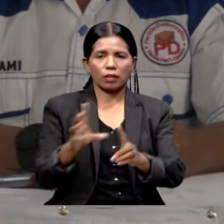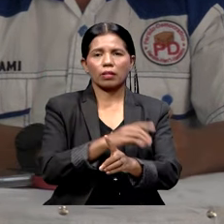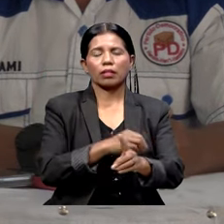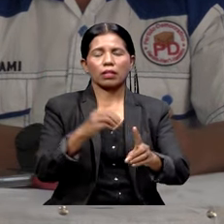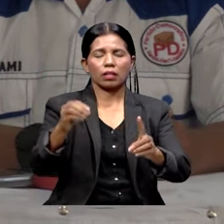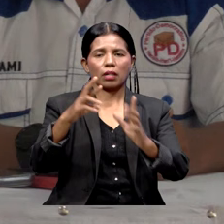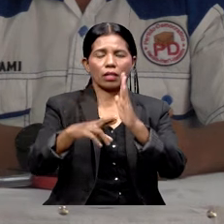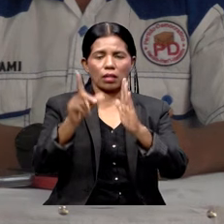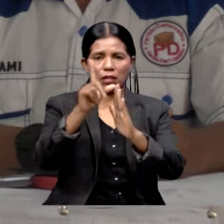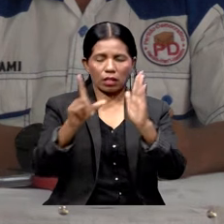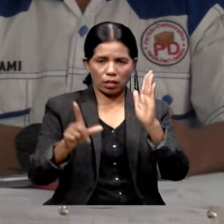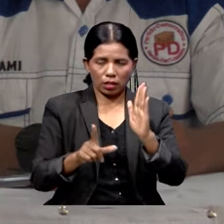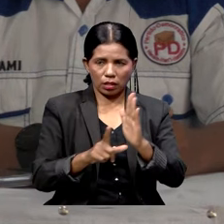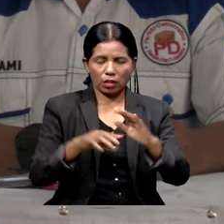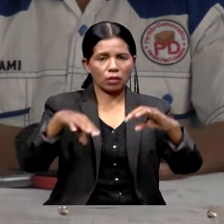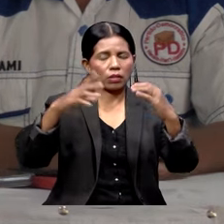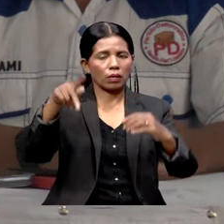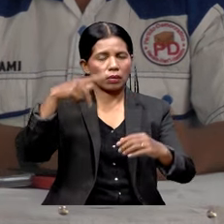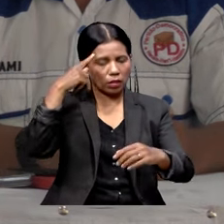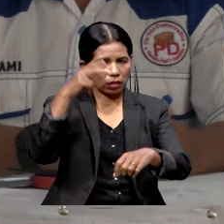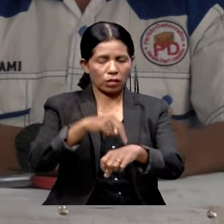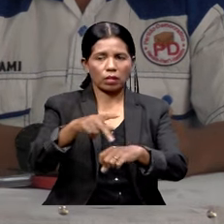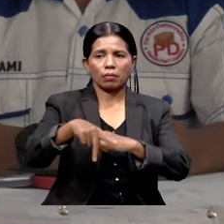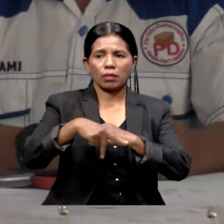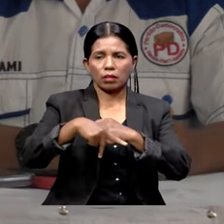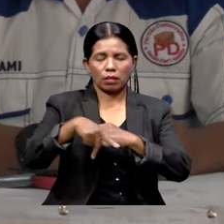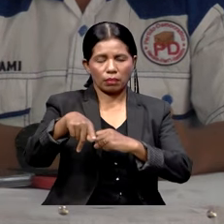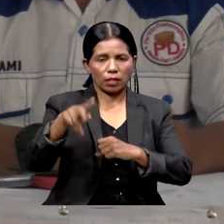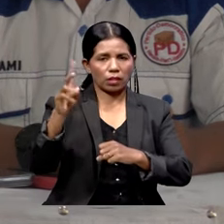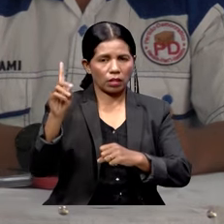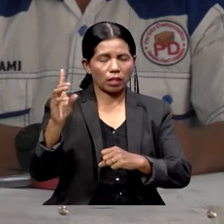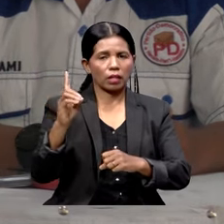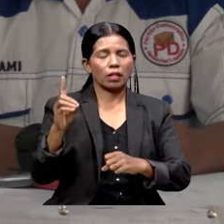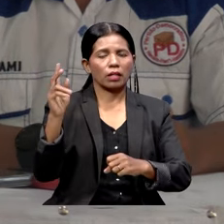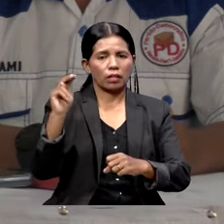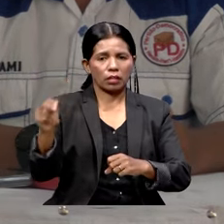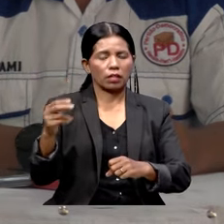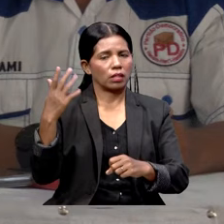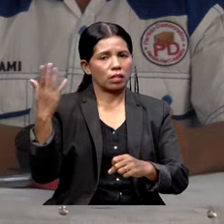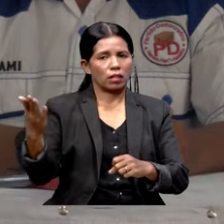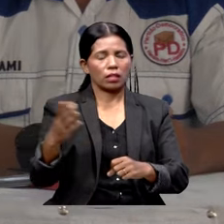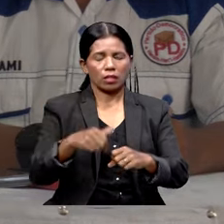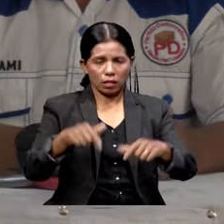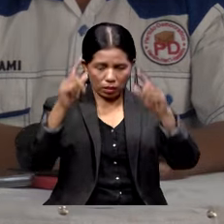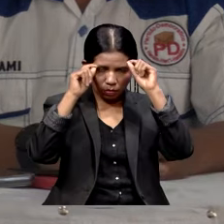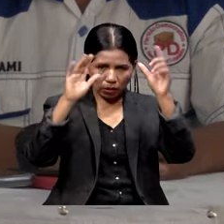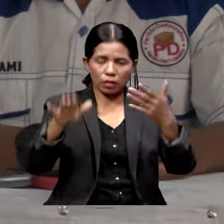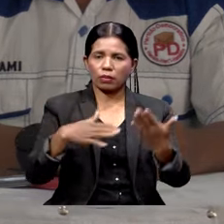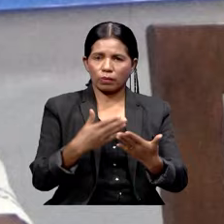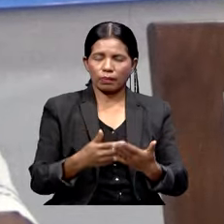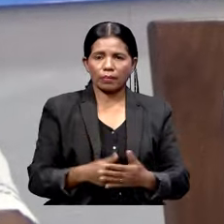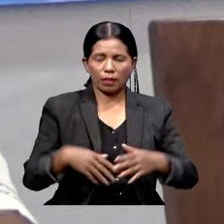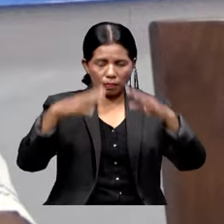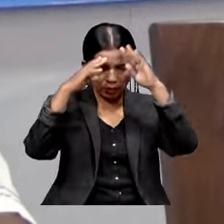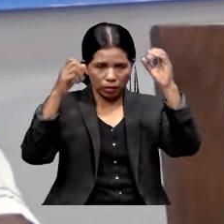resolução Conselho Político Nacional Partido Democrático Nian iha território Timor-Leste tomak.